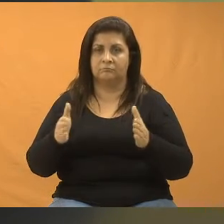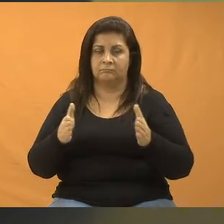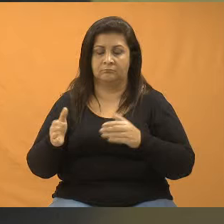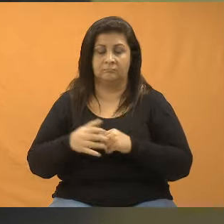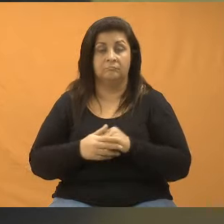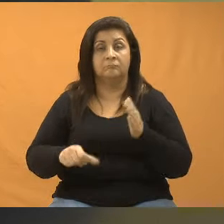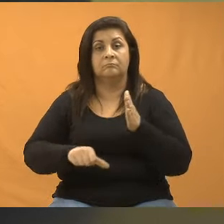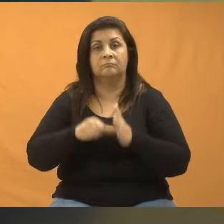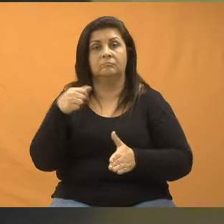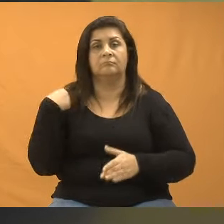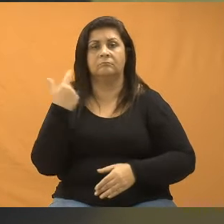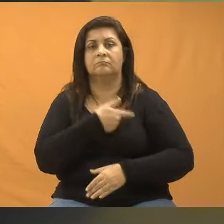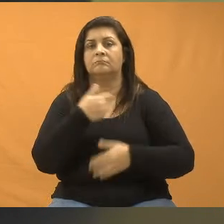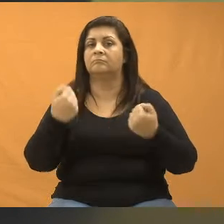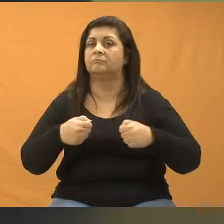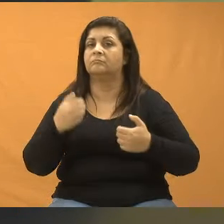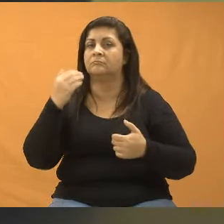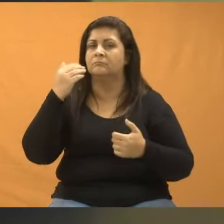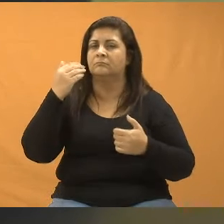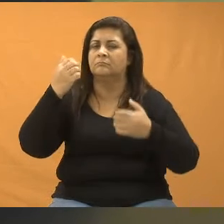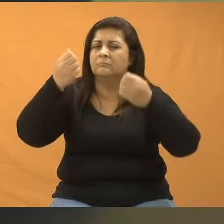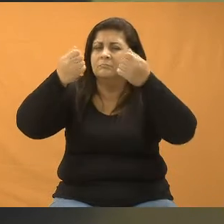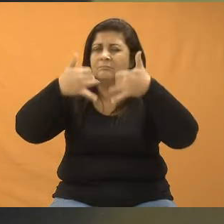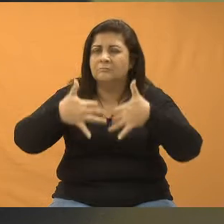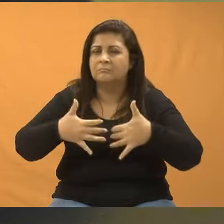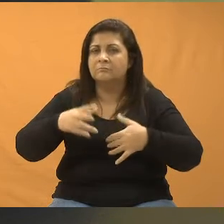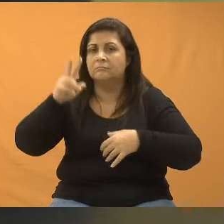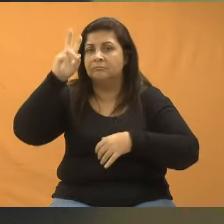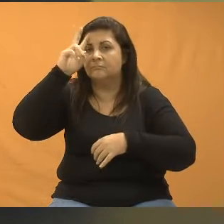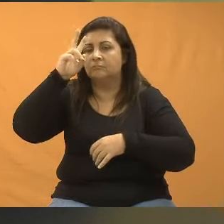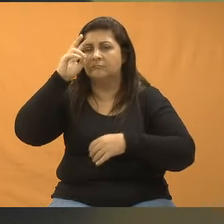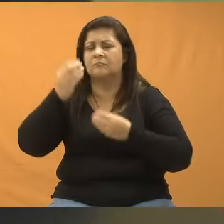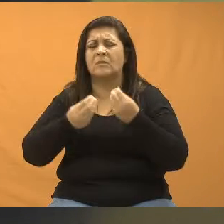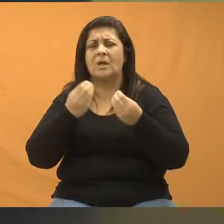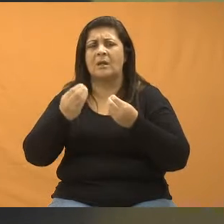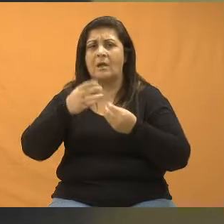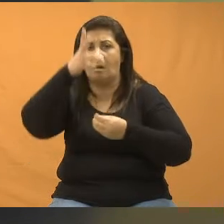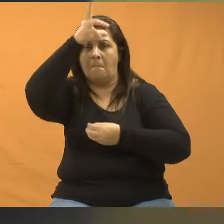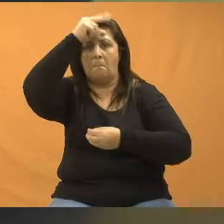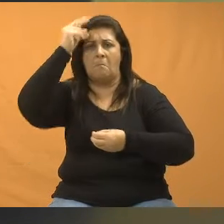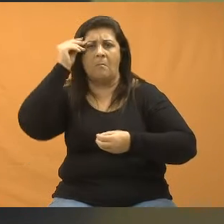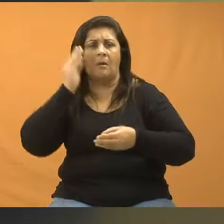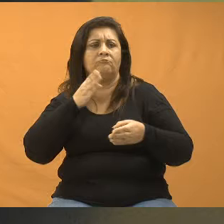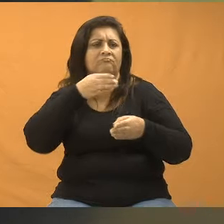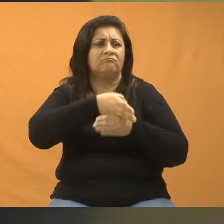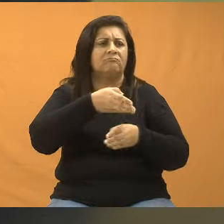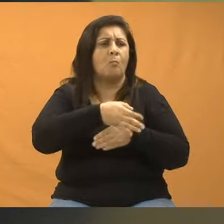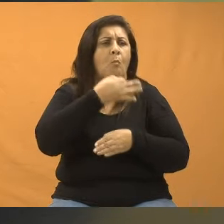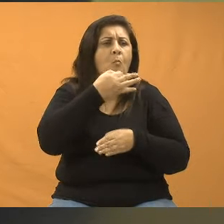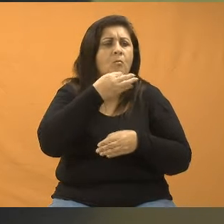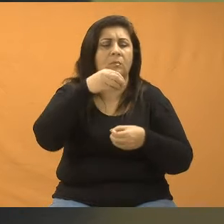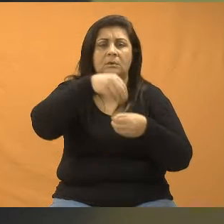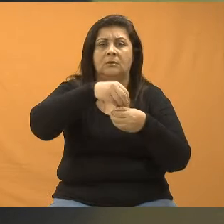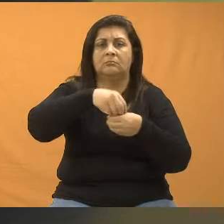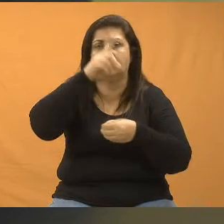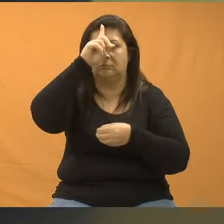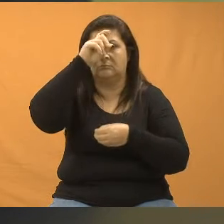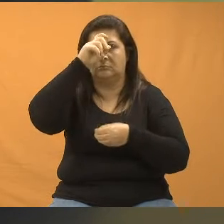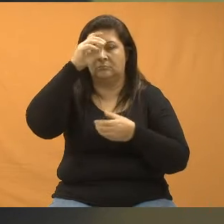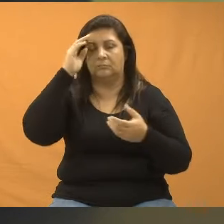Primeiramente, acho que a gente tem que começar contando um pouco da história, o que é essa intervenção. Hoje, a Santa Casa,